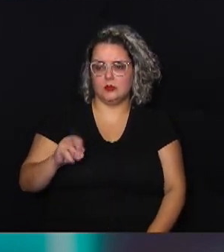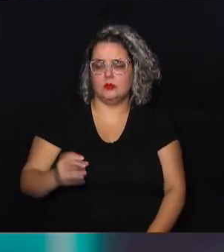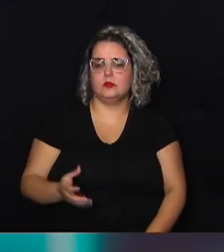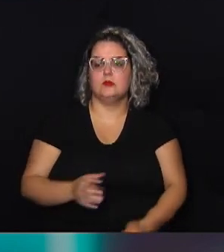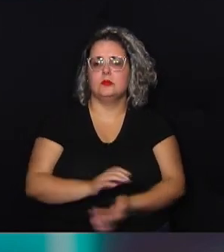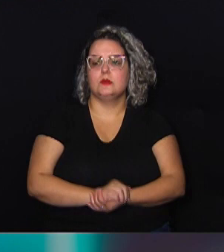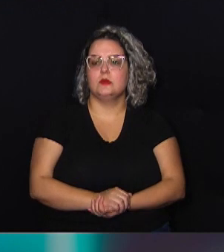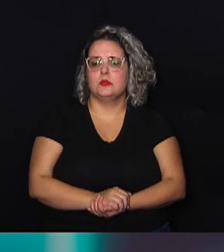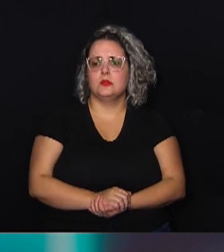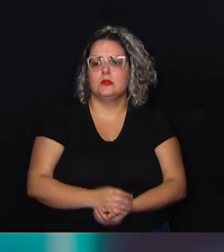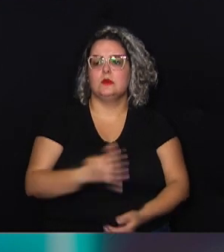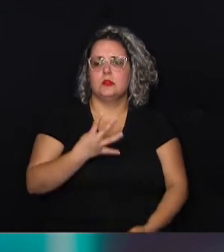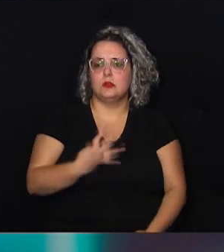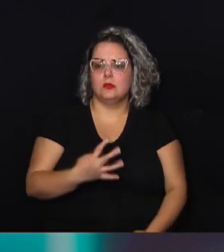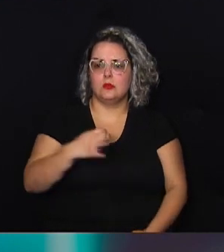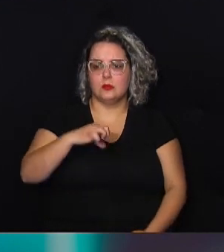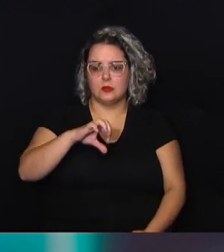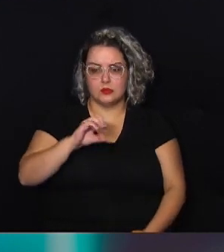589.713.000,